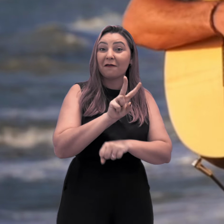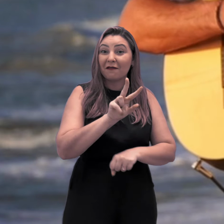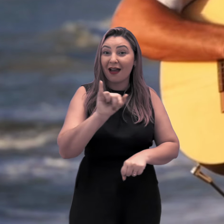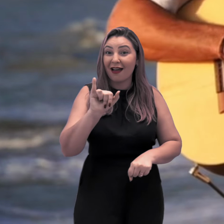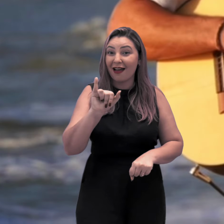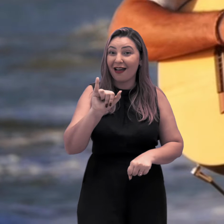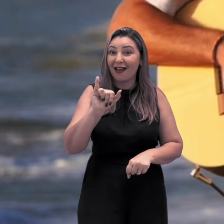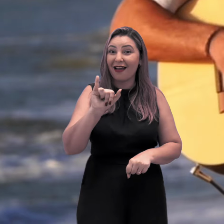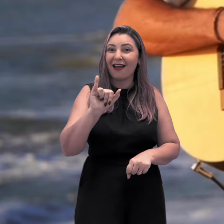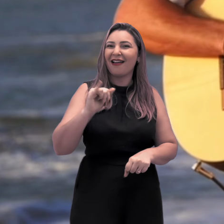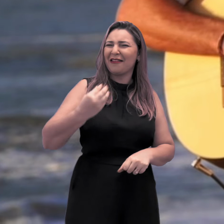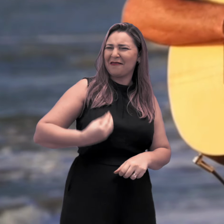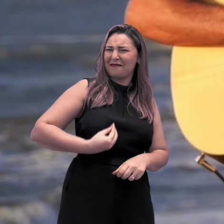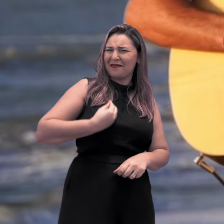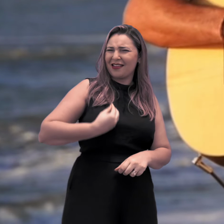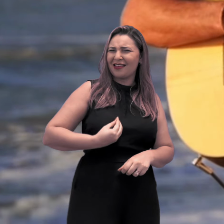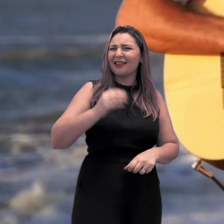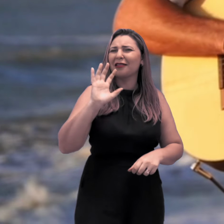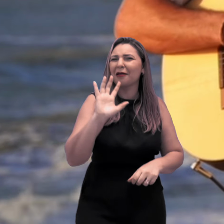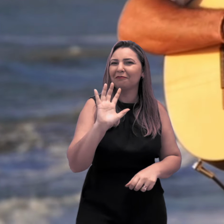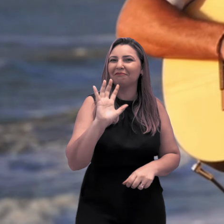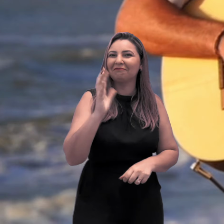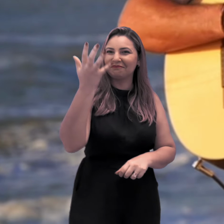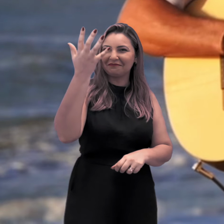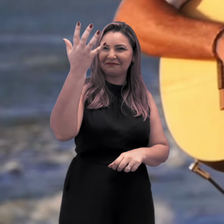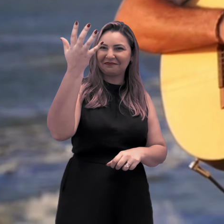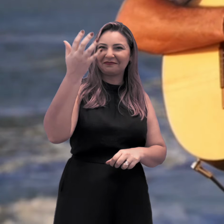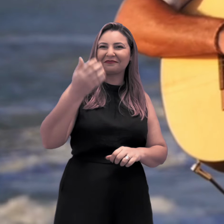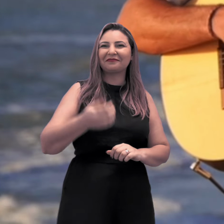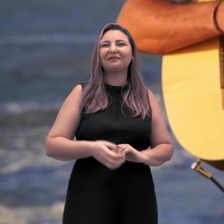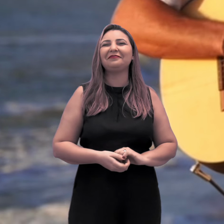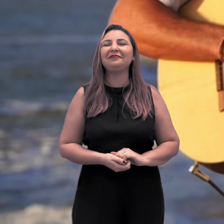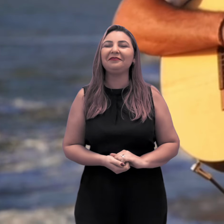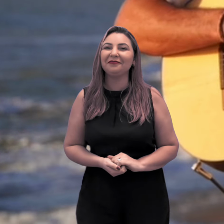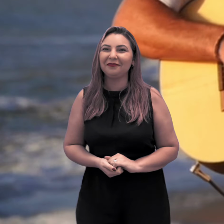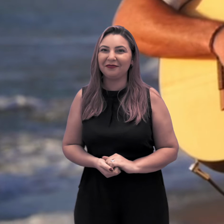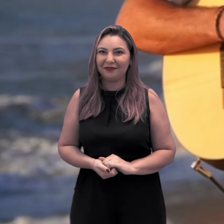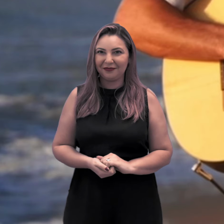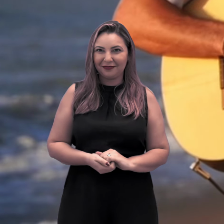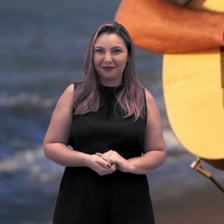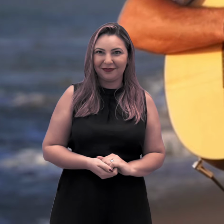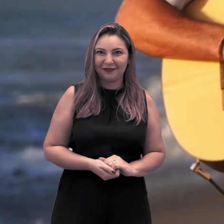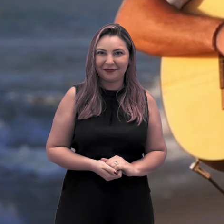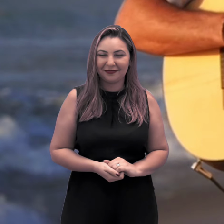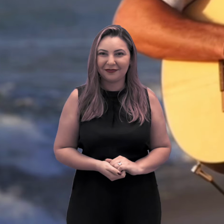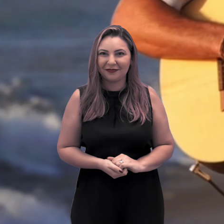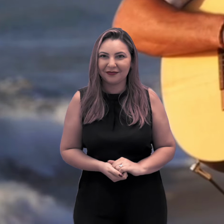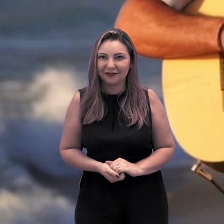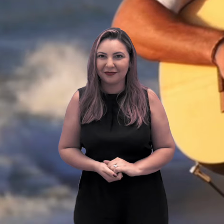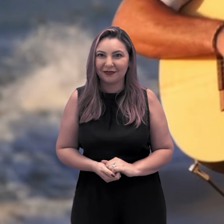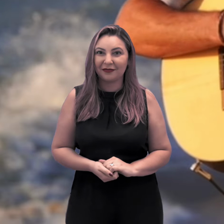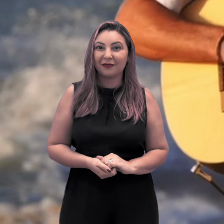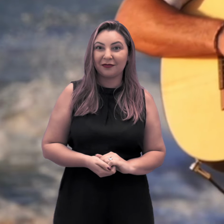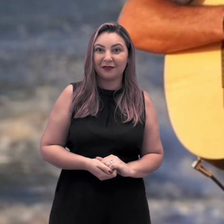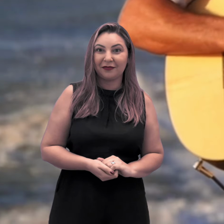espera a vida acontecer,